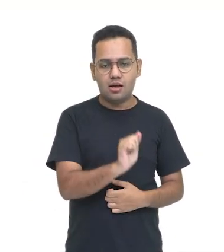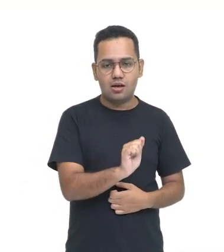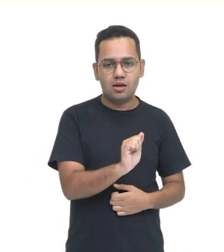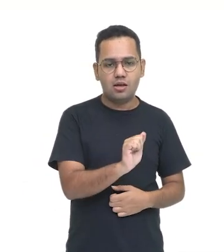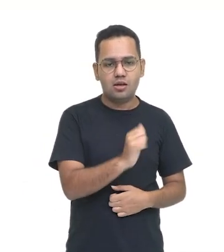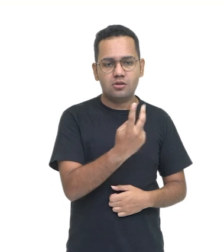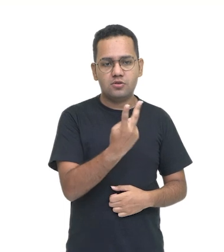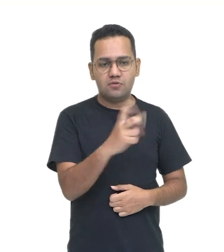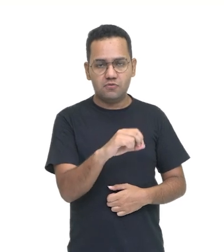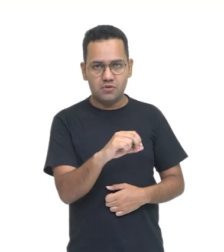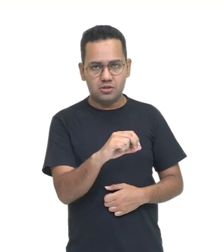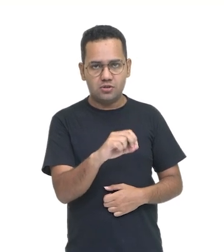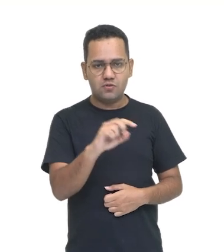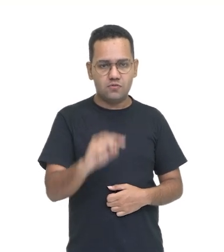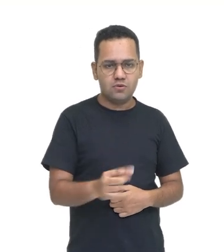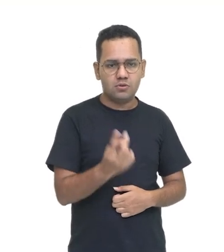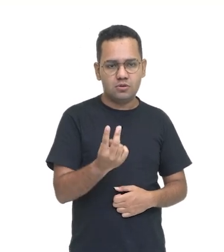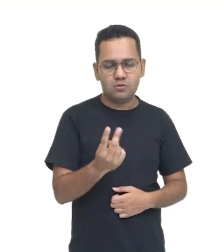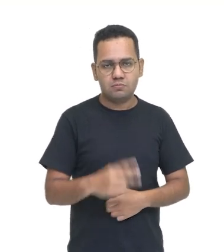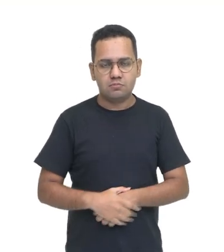de 20